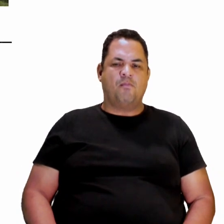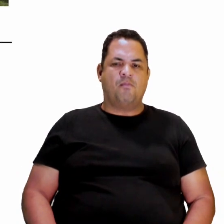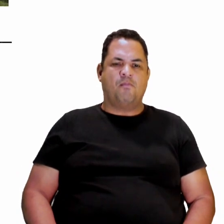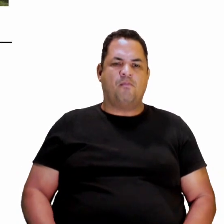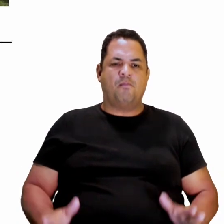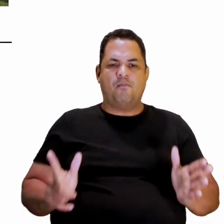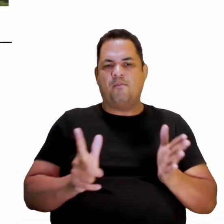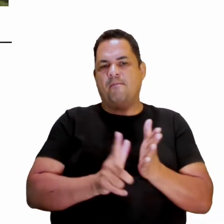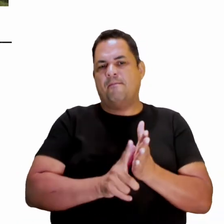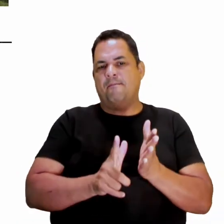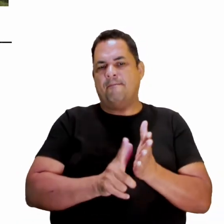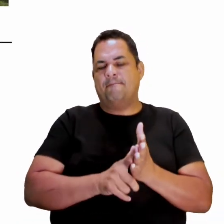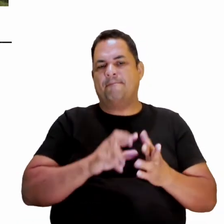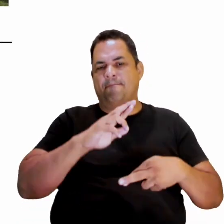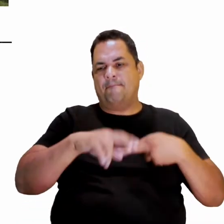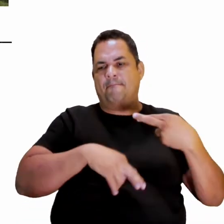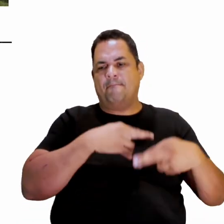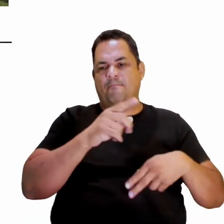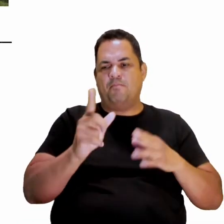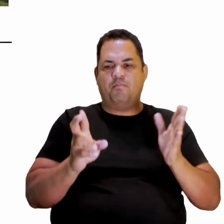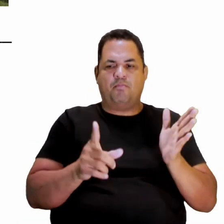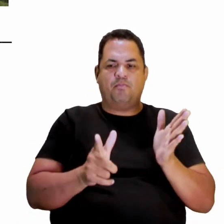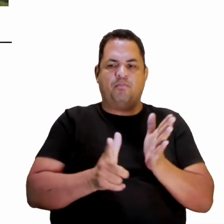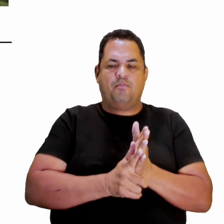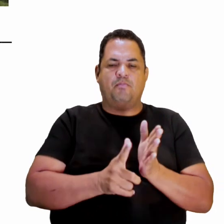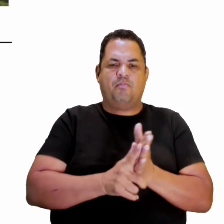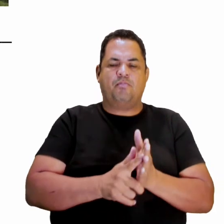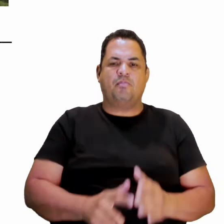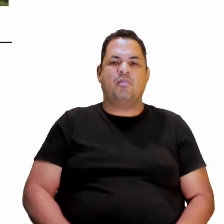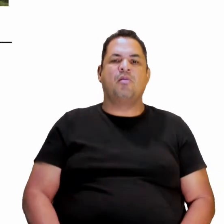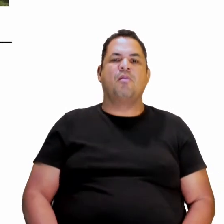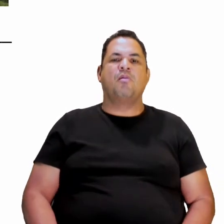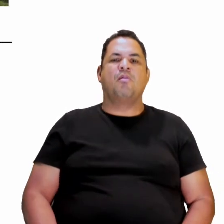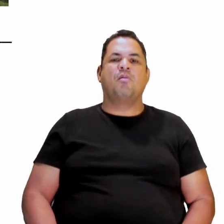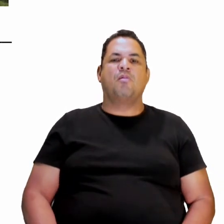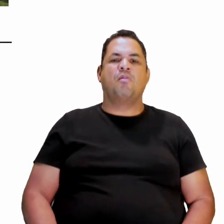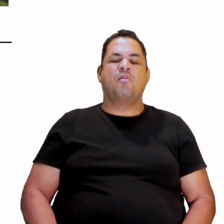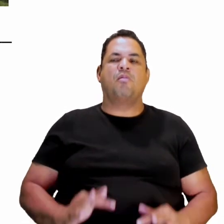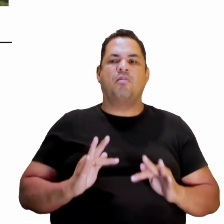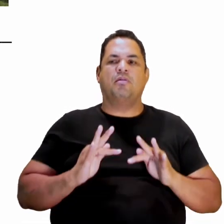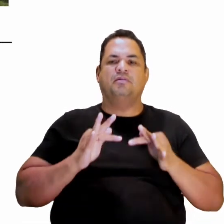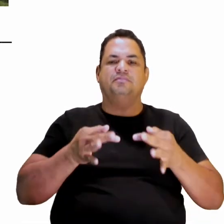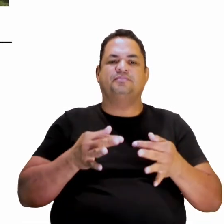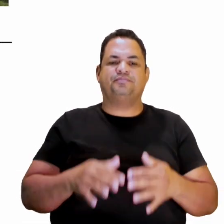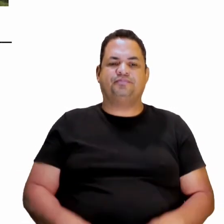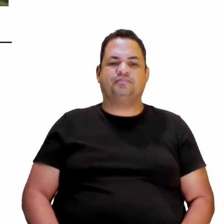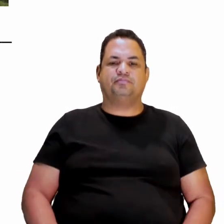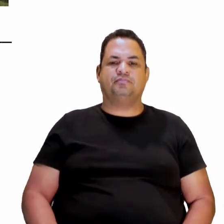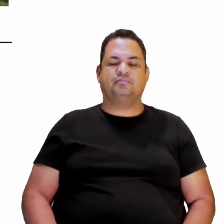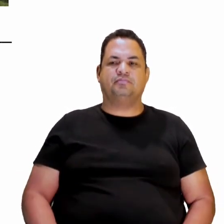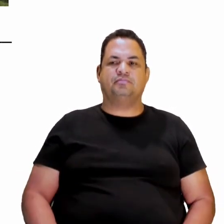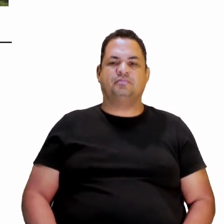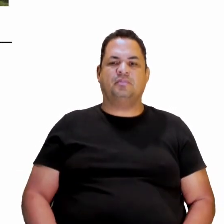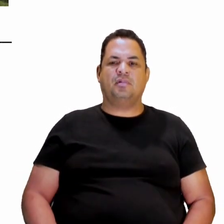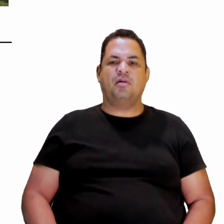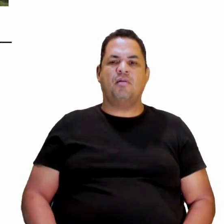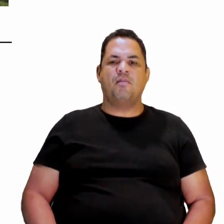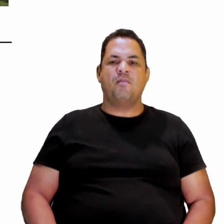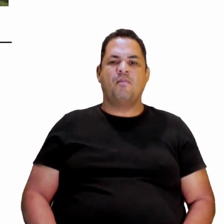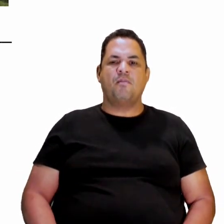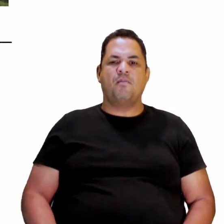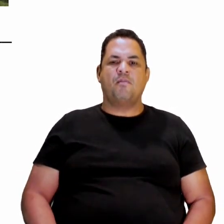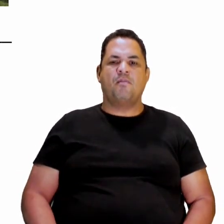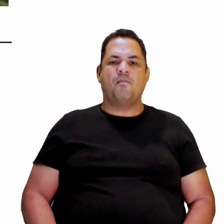recycling paper, estão reciclando papel. E a última, they are planting